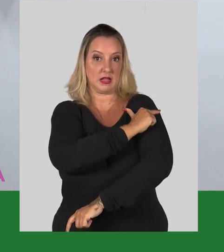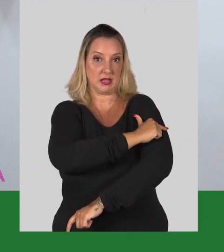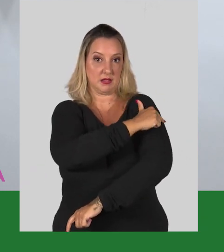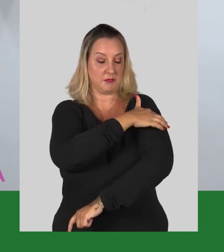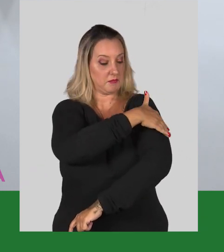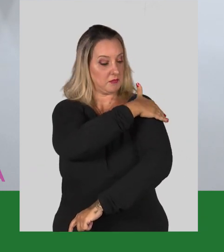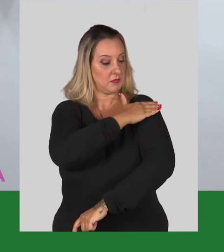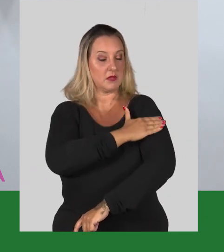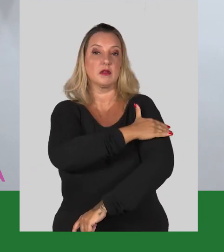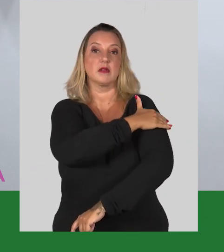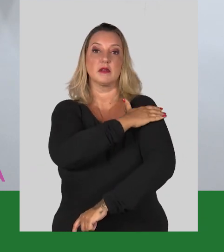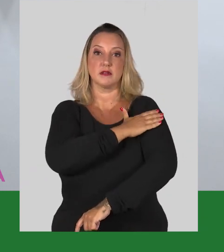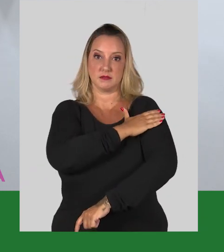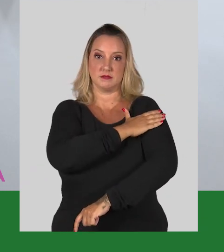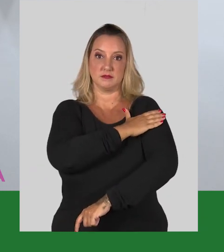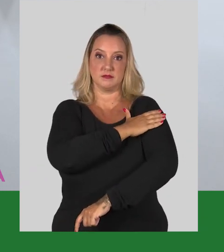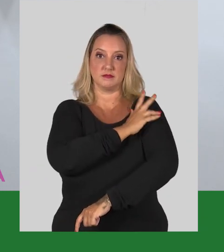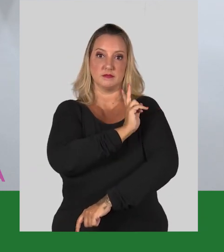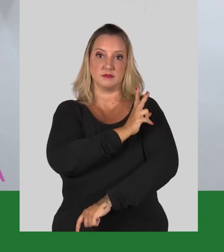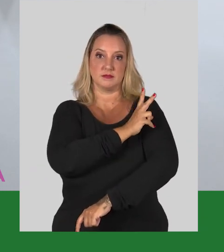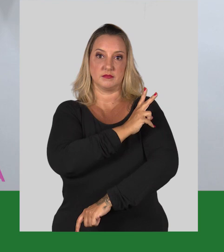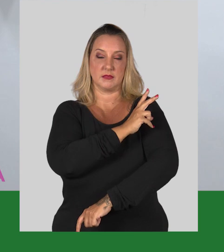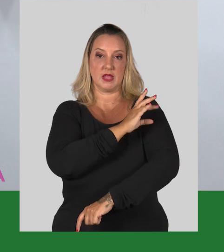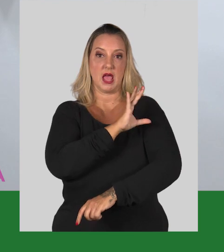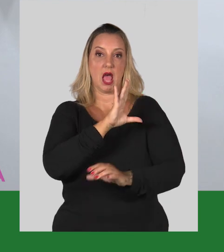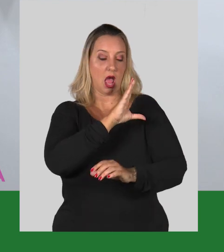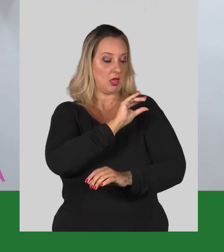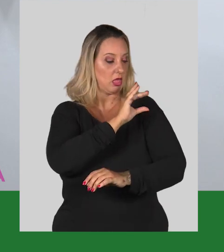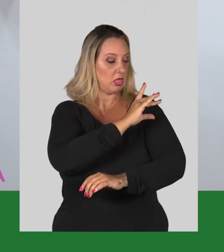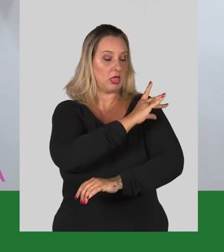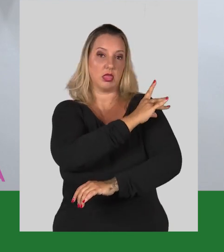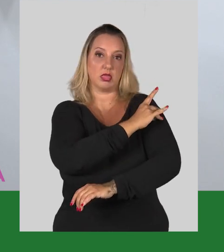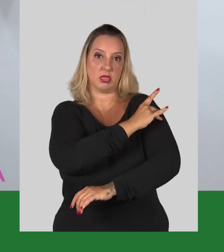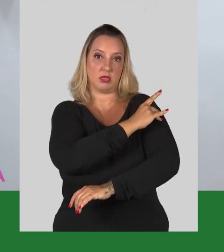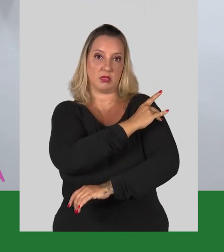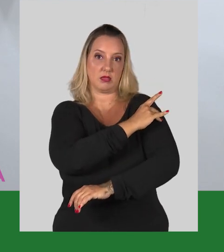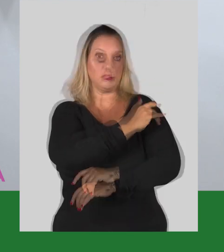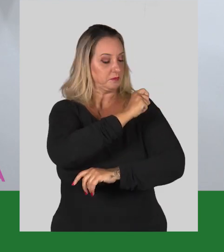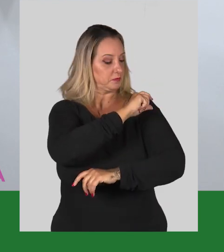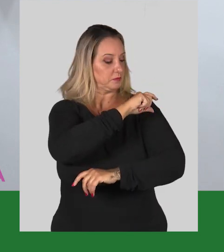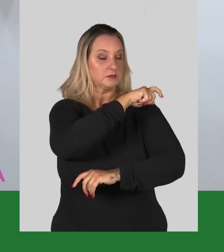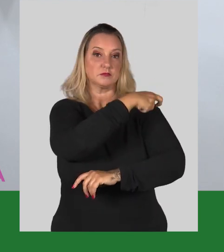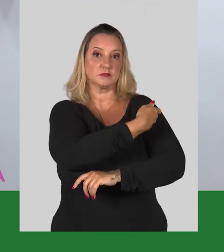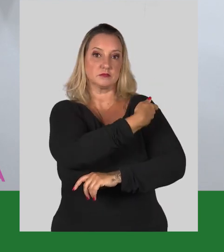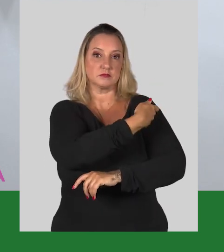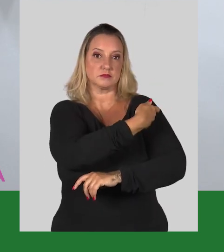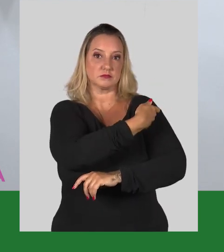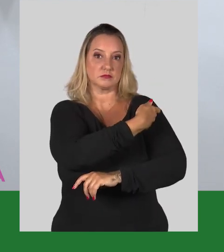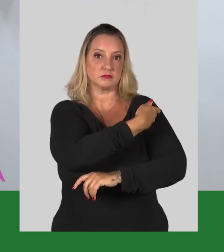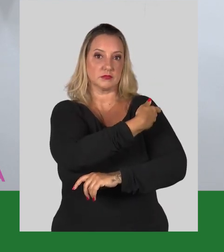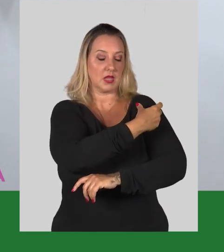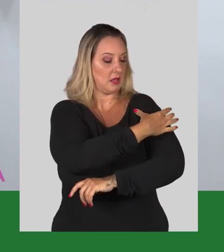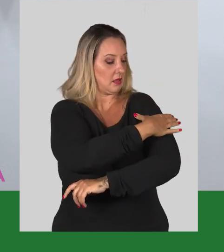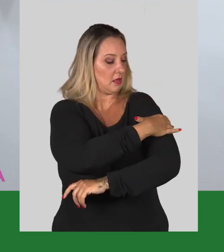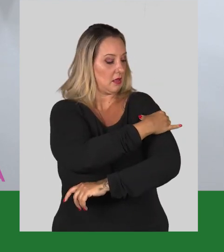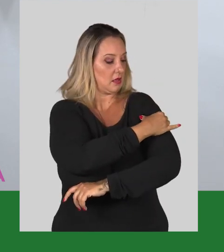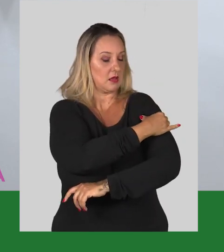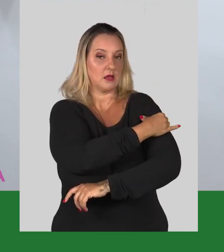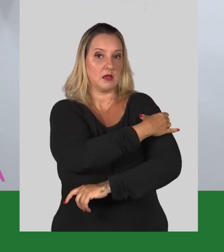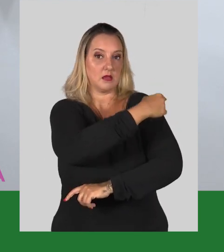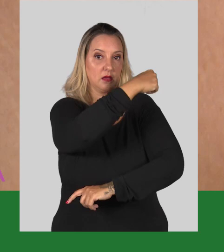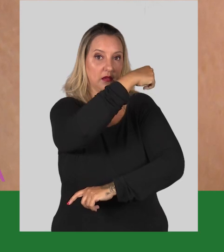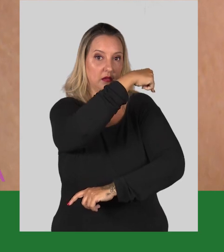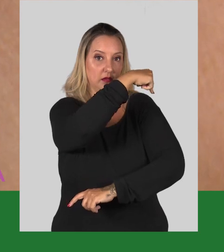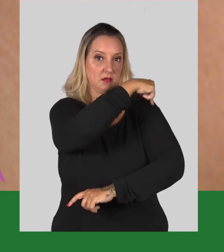higienize a pele, mantenha o algodão entre o terceiro e o quarto dedo, mantenha o bisel